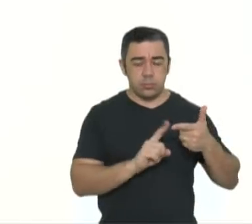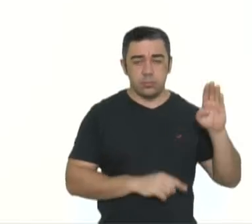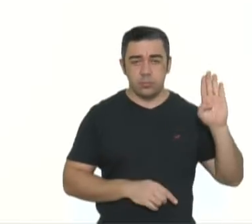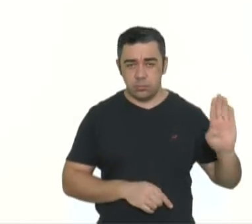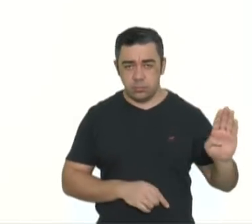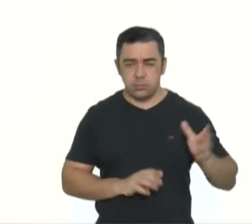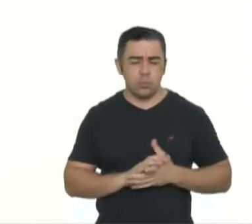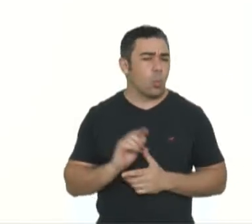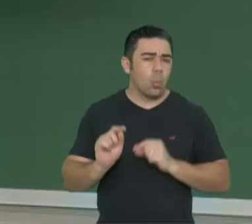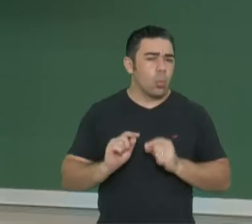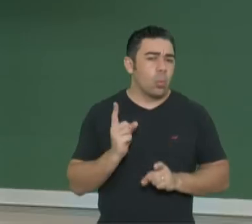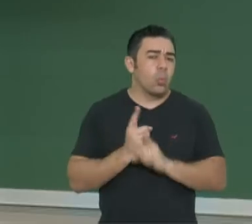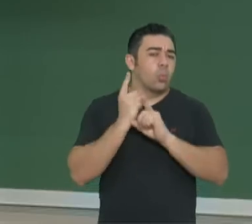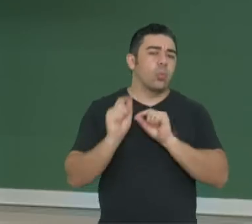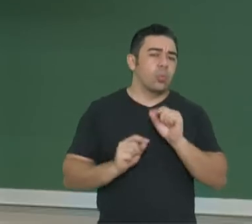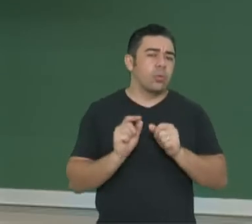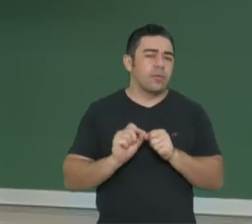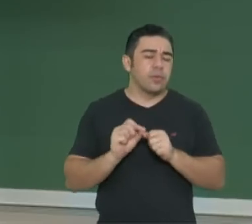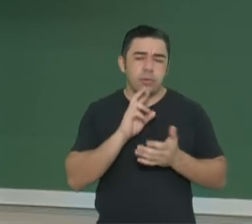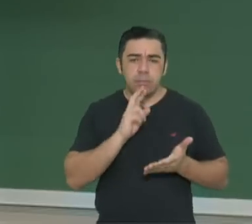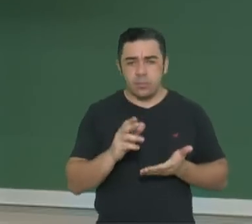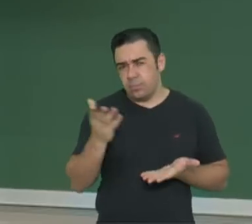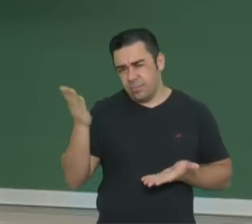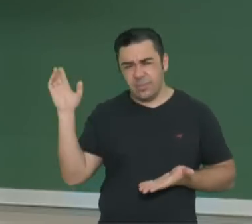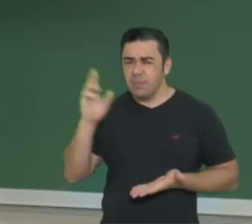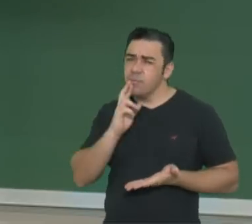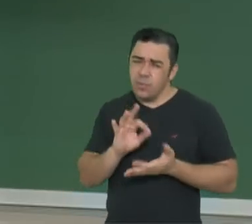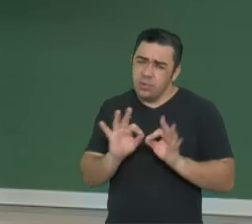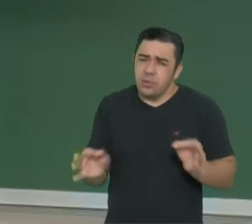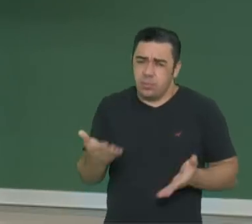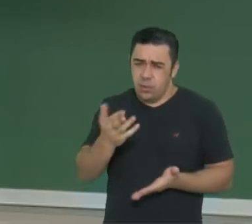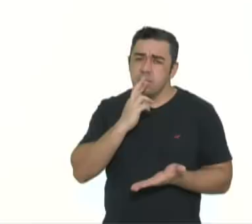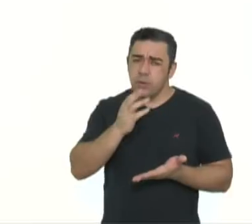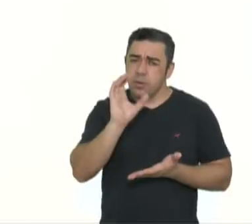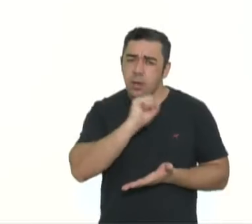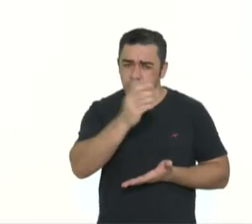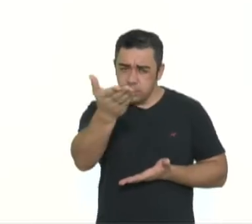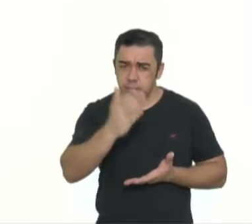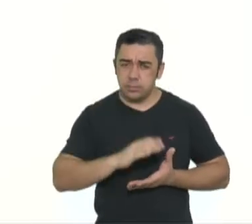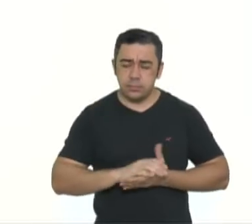a solução encontrada? Questões bem simples, se responde bem rapidinho. Vai lá.